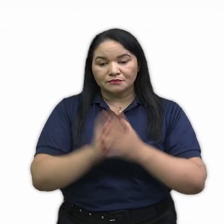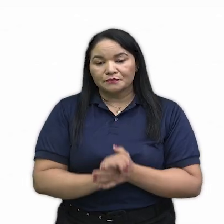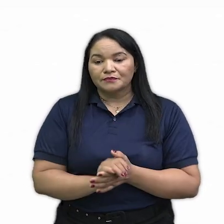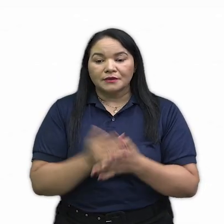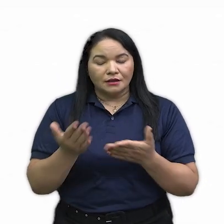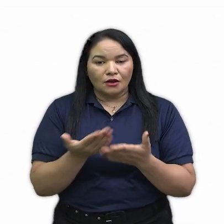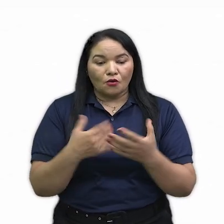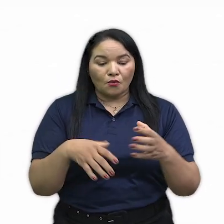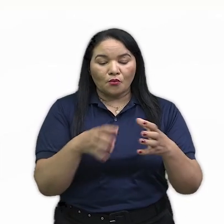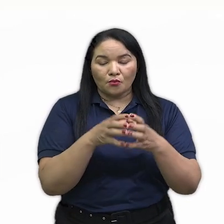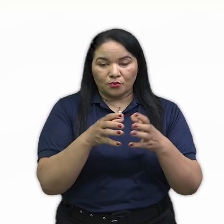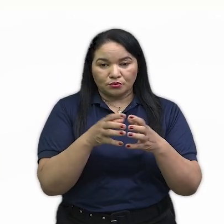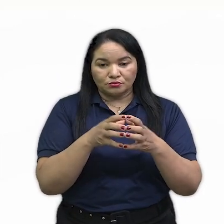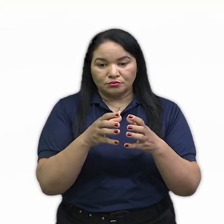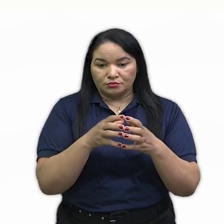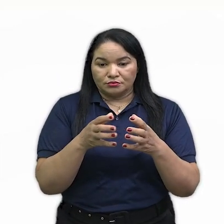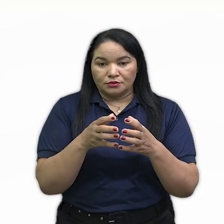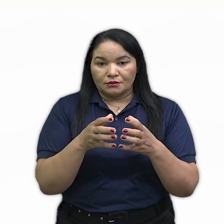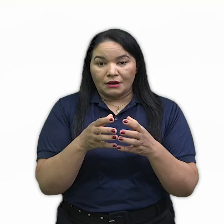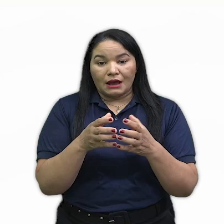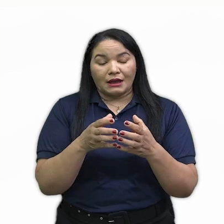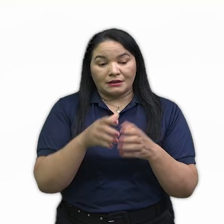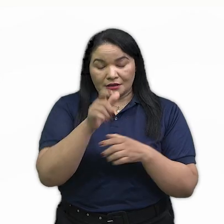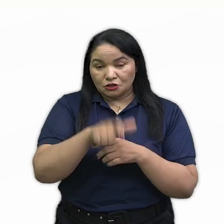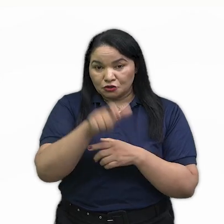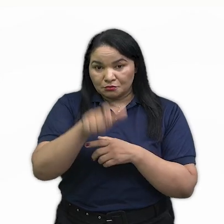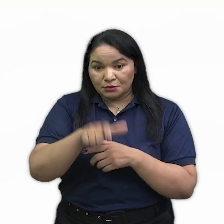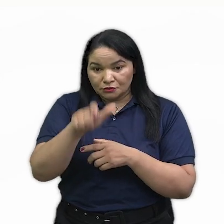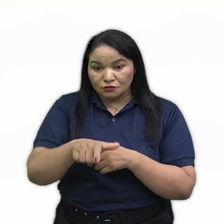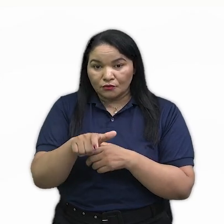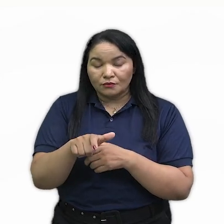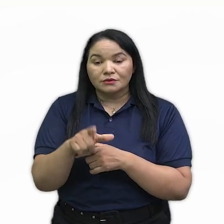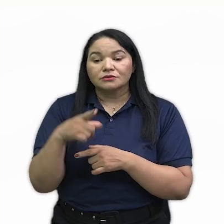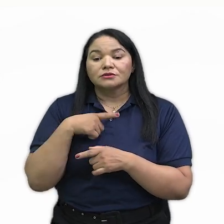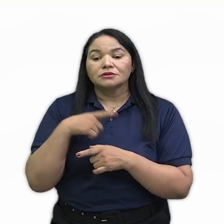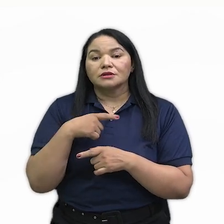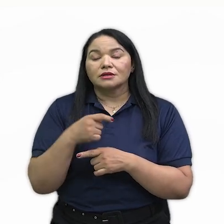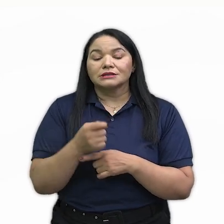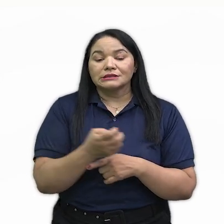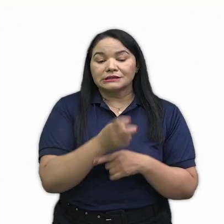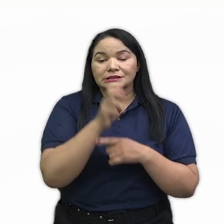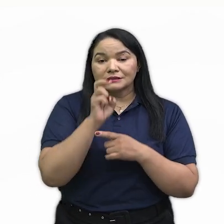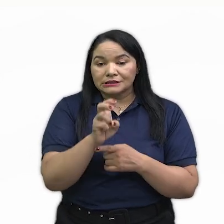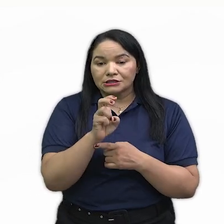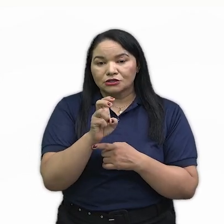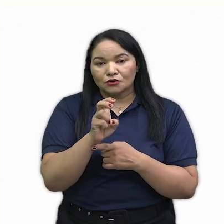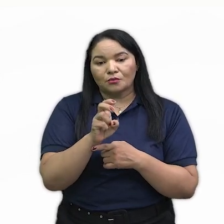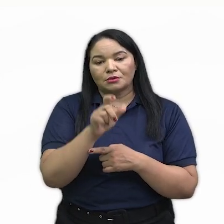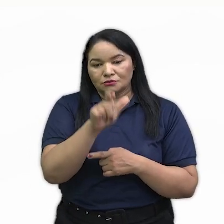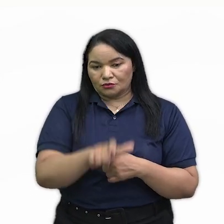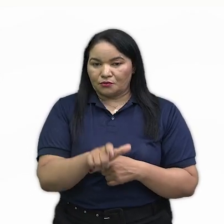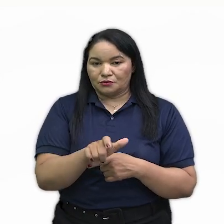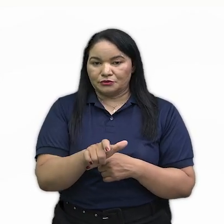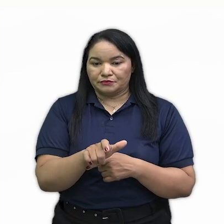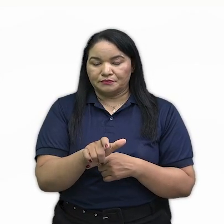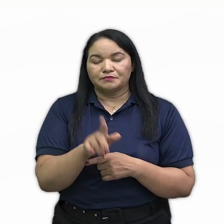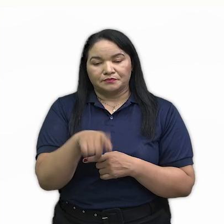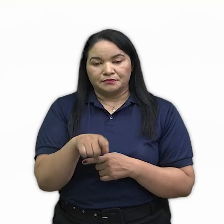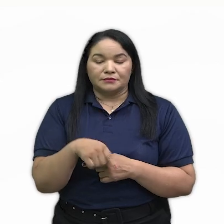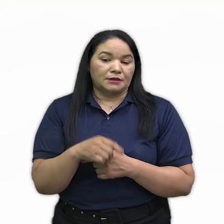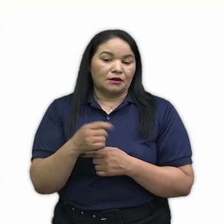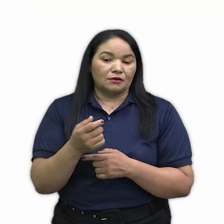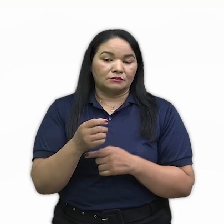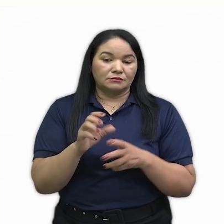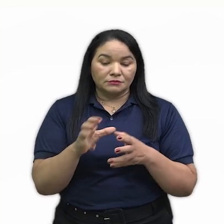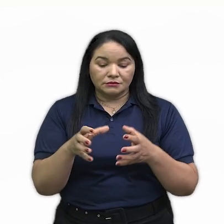sabe que uma equipe de basquete, o time principal, ele possui 5 jogadores. Por esse motivo que a gente vai